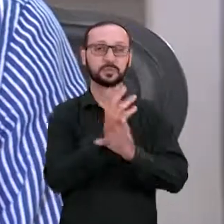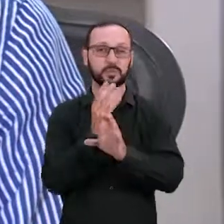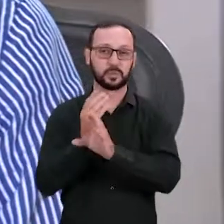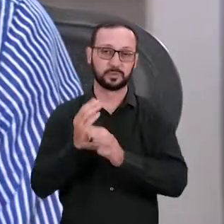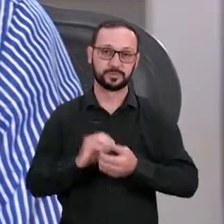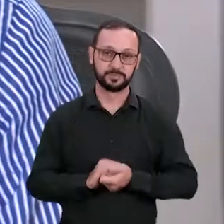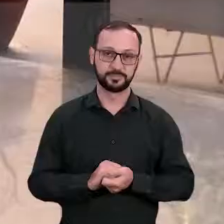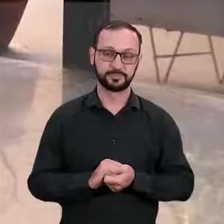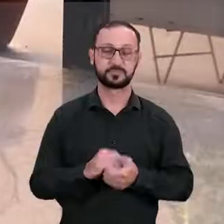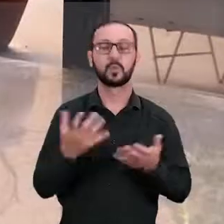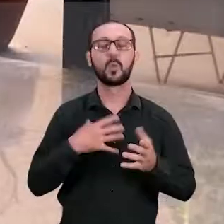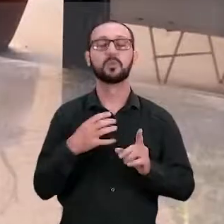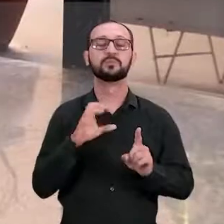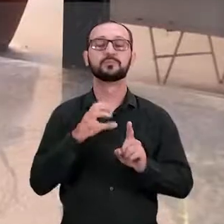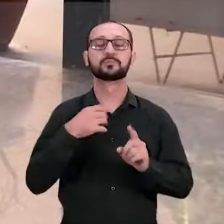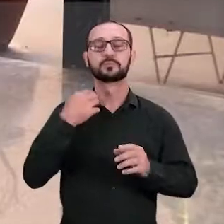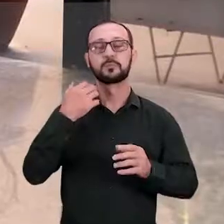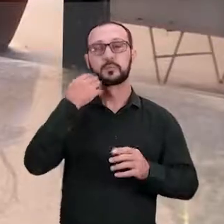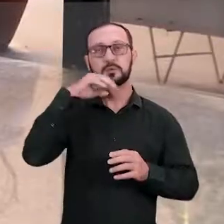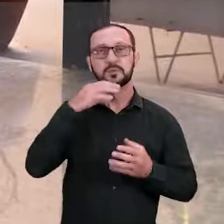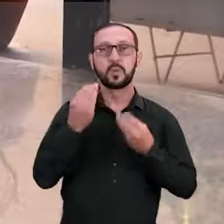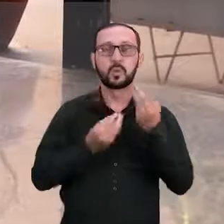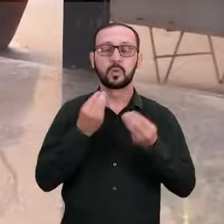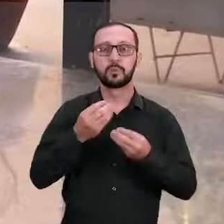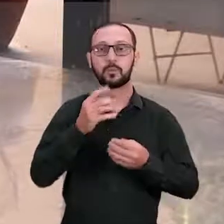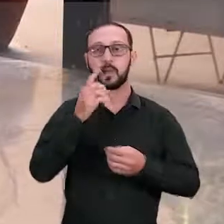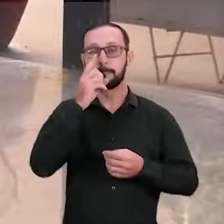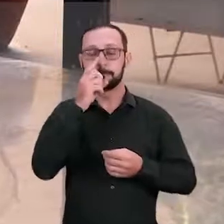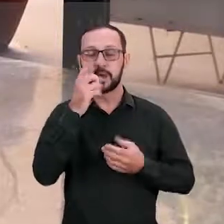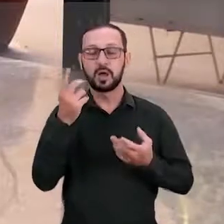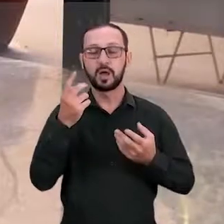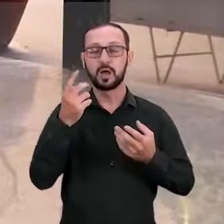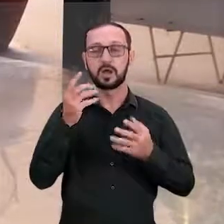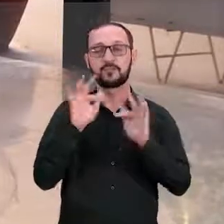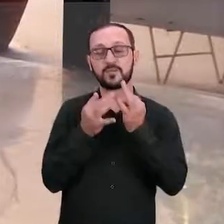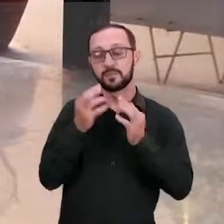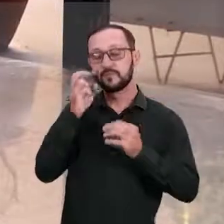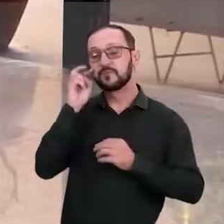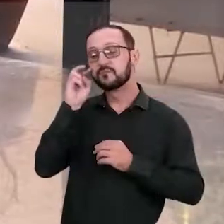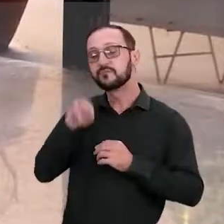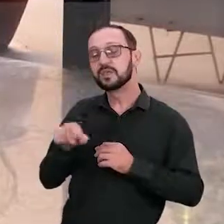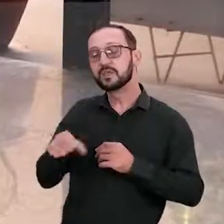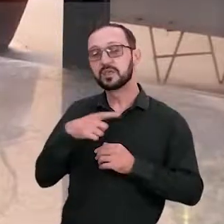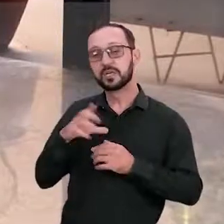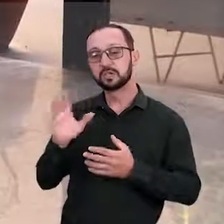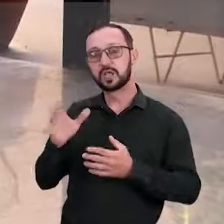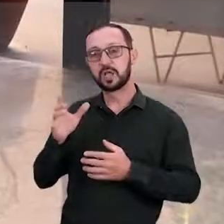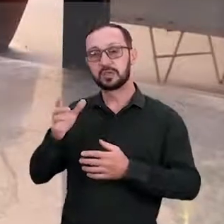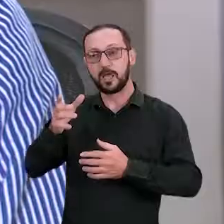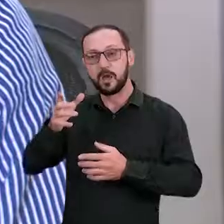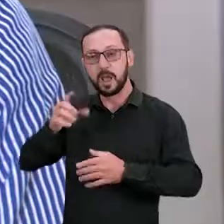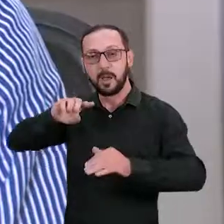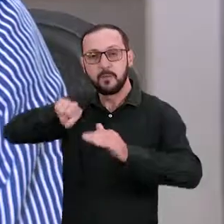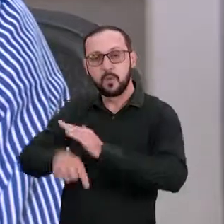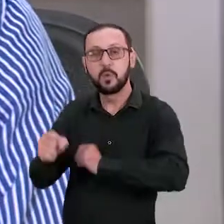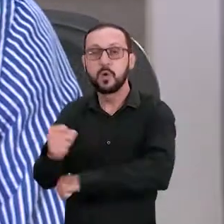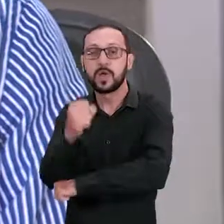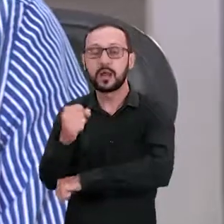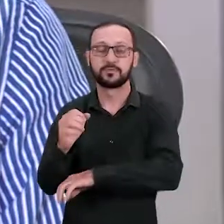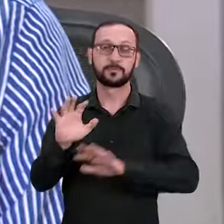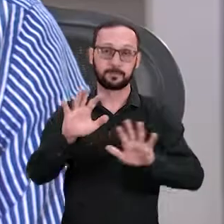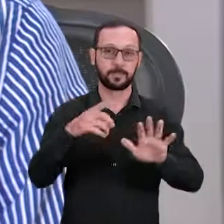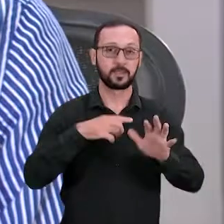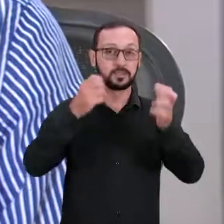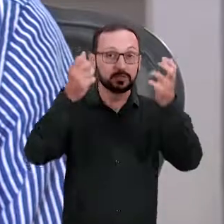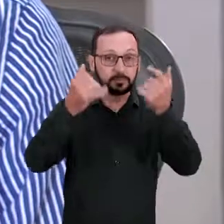se depara. E quais os sintomas? Como a pessoa pode identificar que ela está nesse quadro já bem avançado? Bom, aí a gente